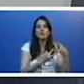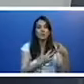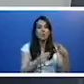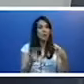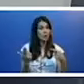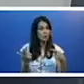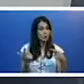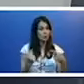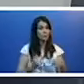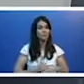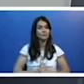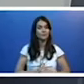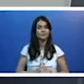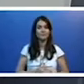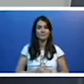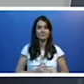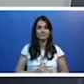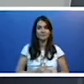Bom,